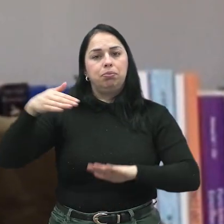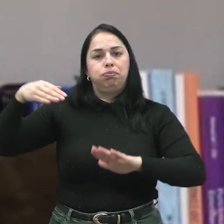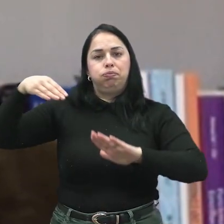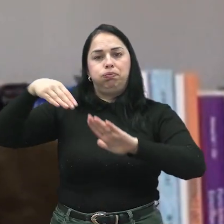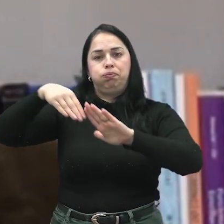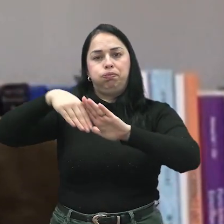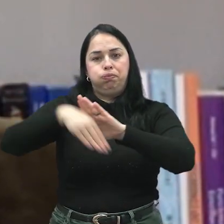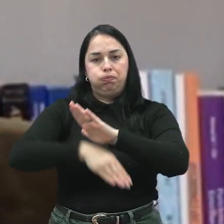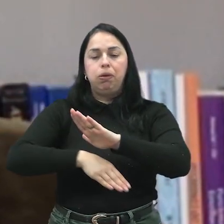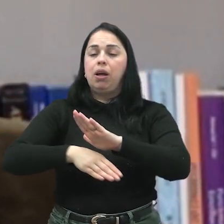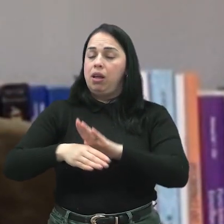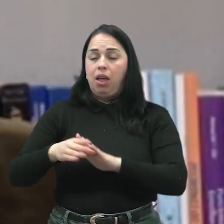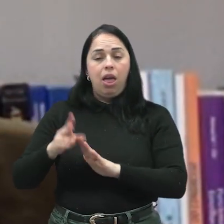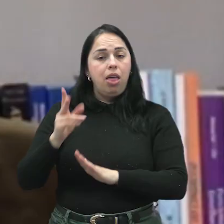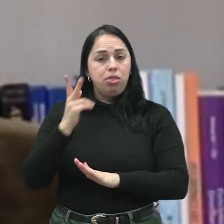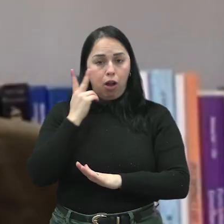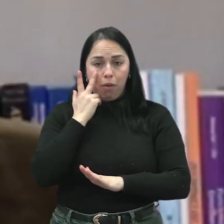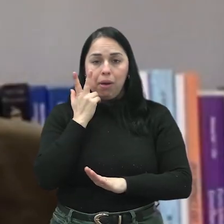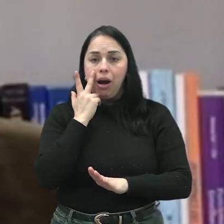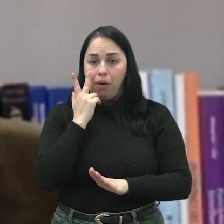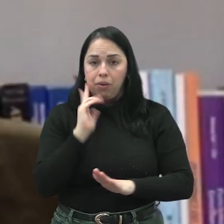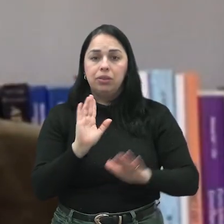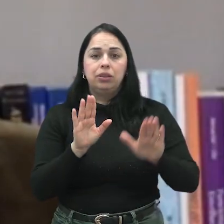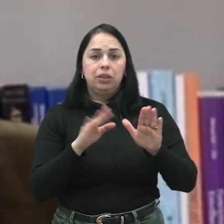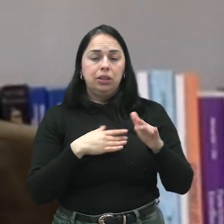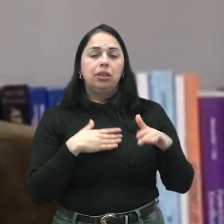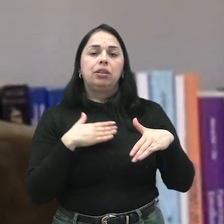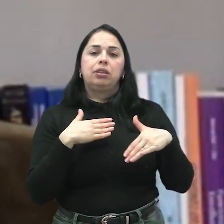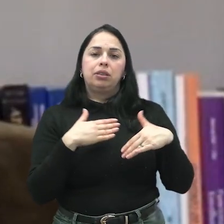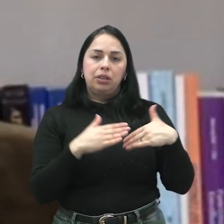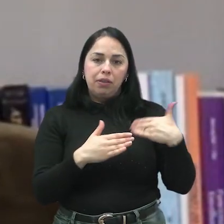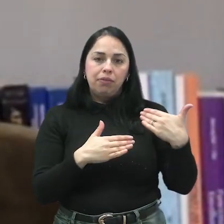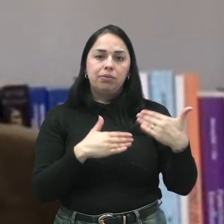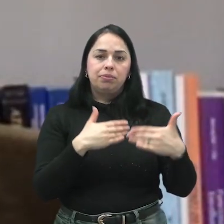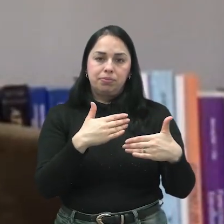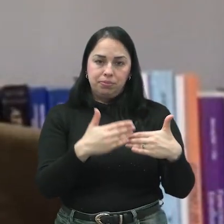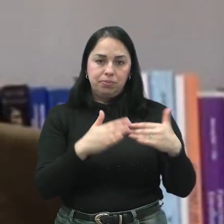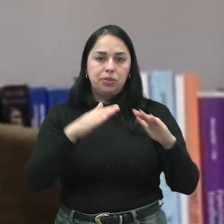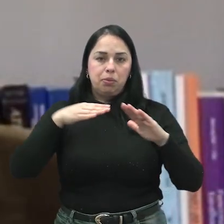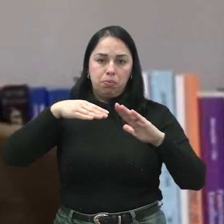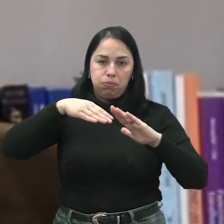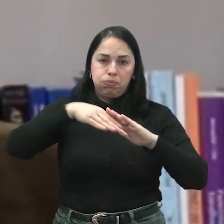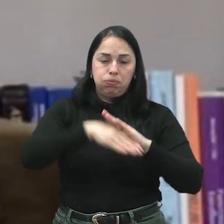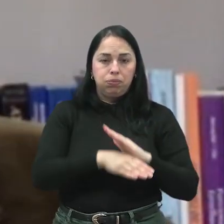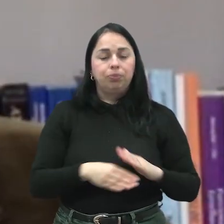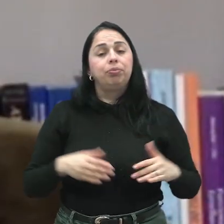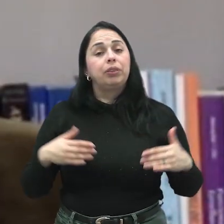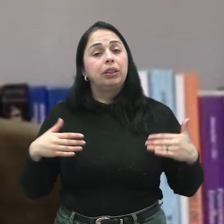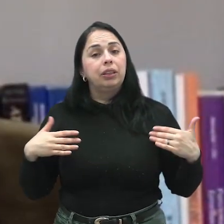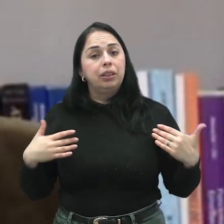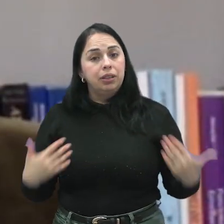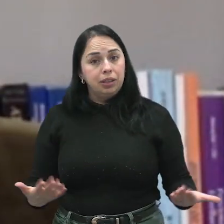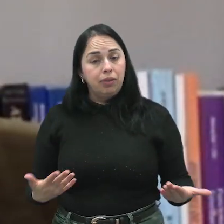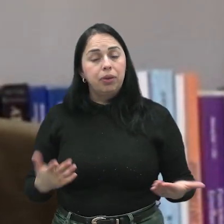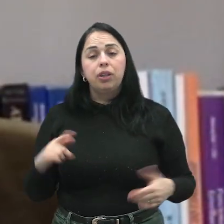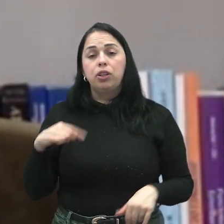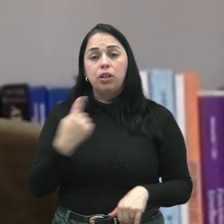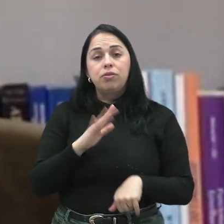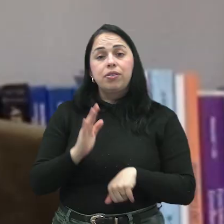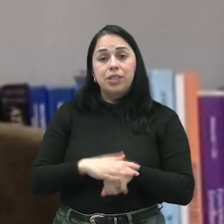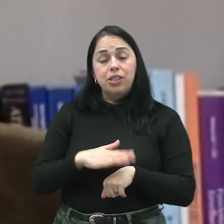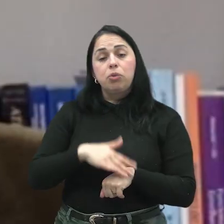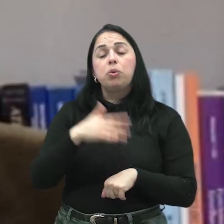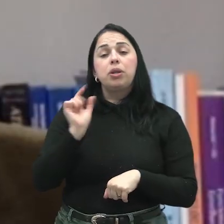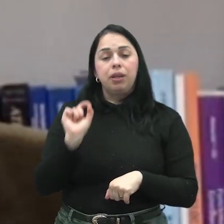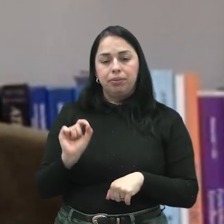nós começamos a ter uma perda significativa de massa muscular que vai aumentando ao longo do processo do envelhecimento. O que nós temos que